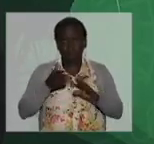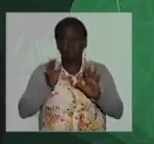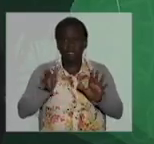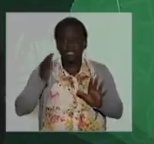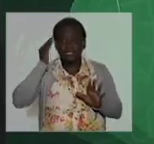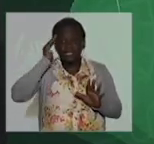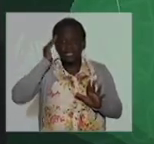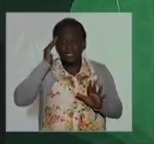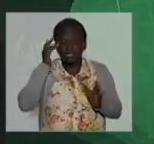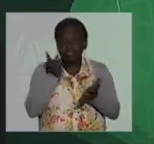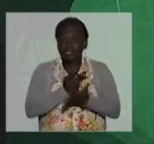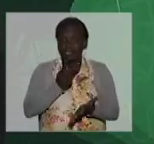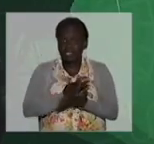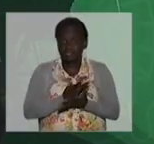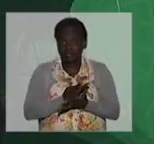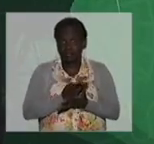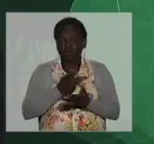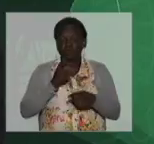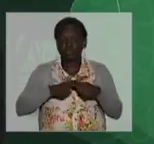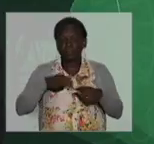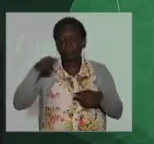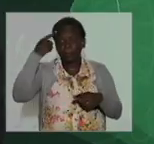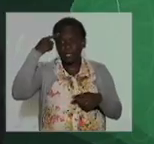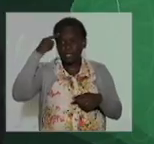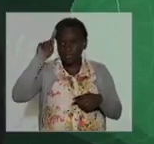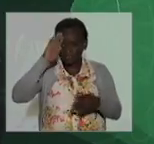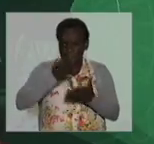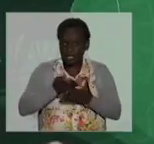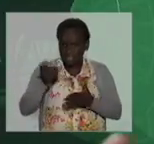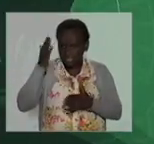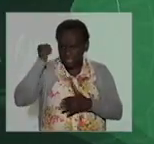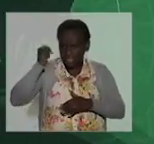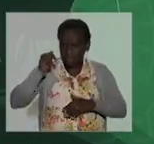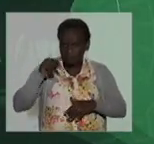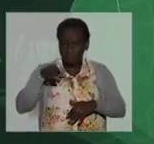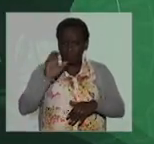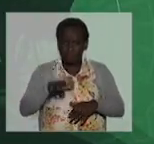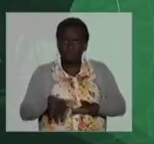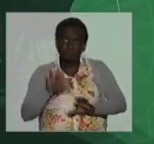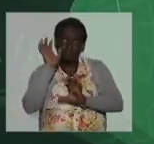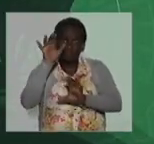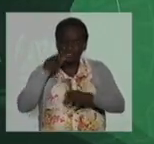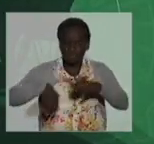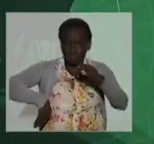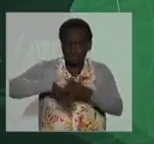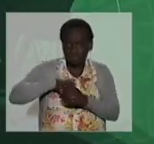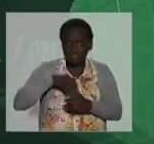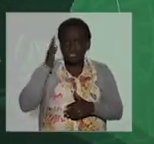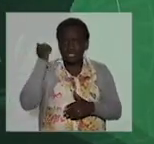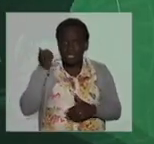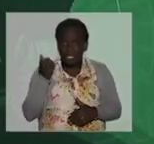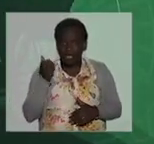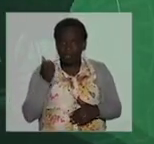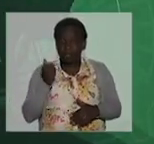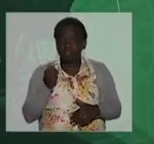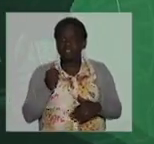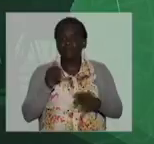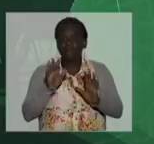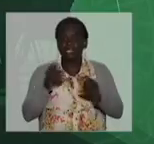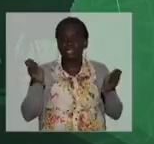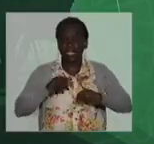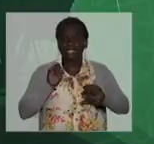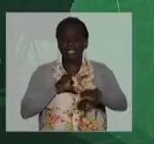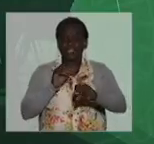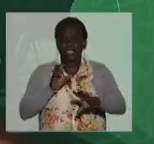e por um entendimento completamente errôneo, se acredita que uma pessoa que sabe fazer uma manchete, uma pessoa que sabe chutar de 3 dedos, ela pode